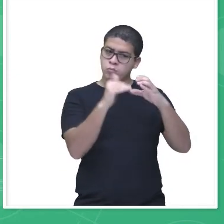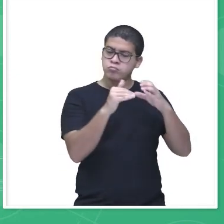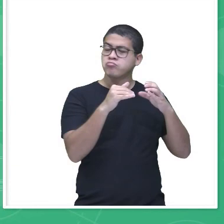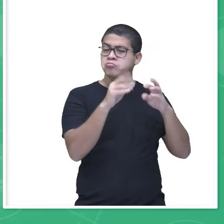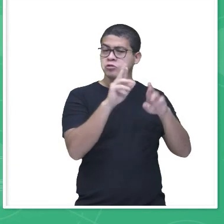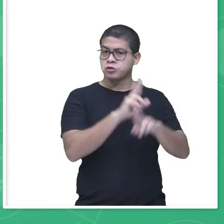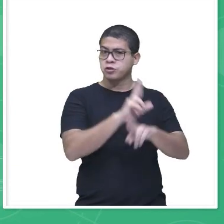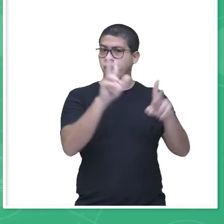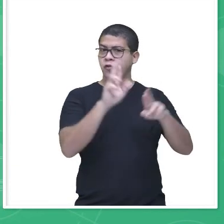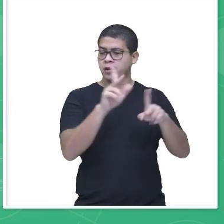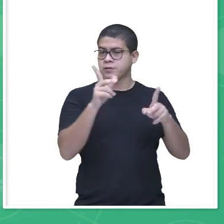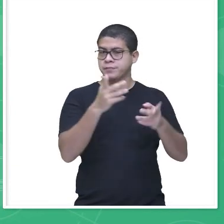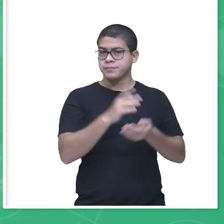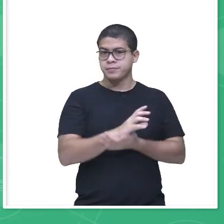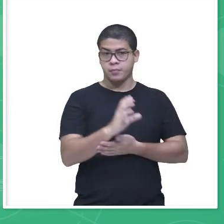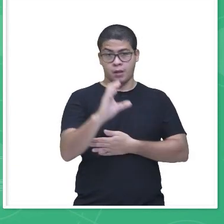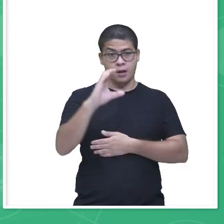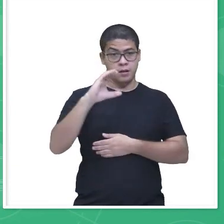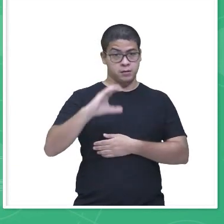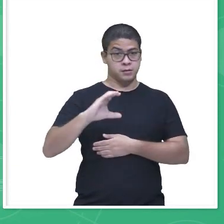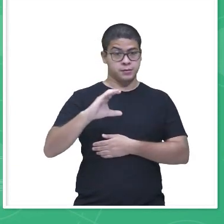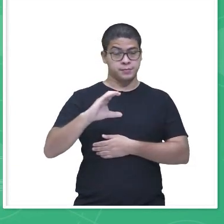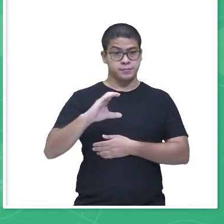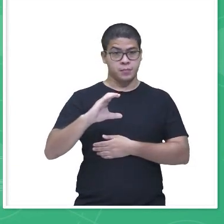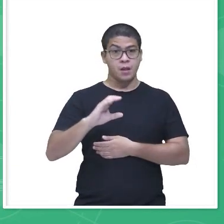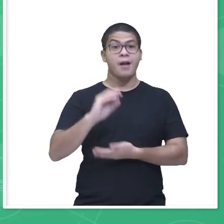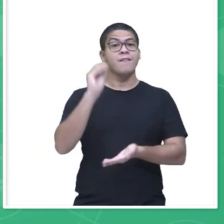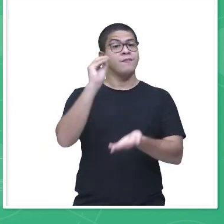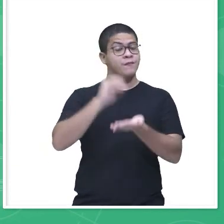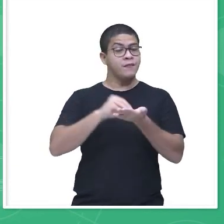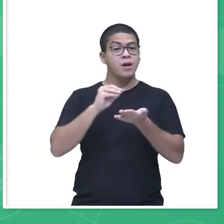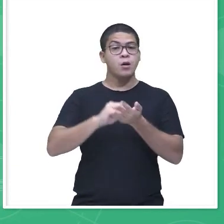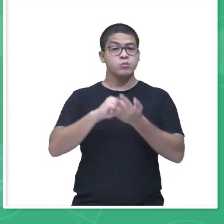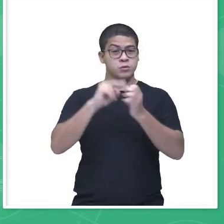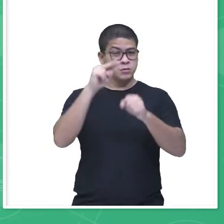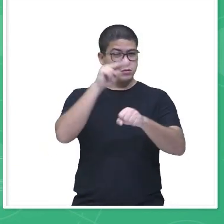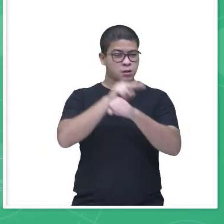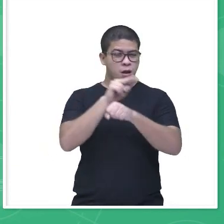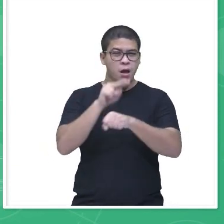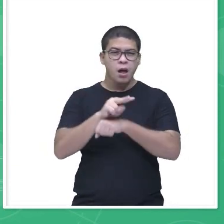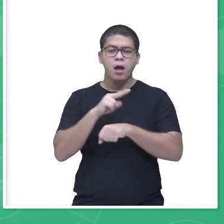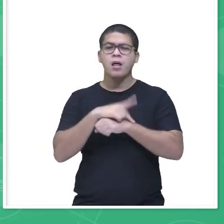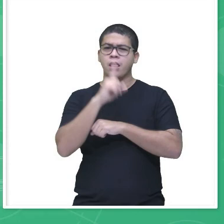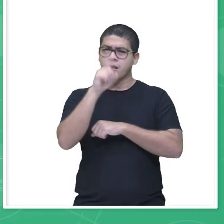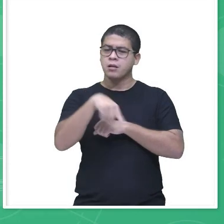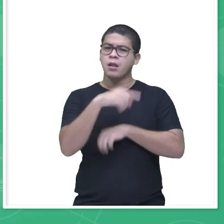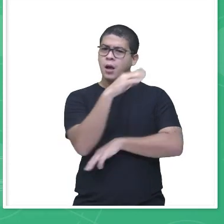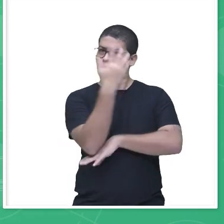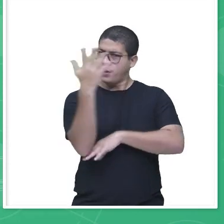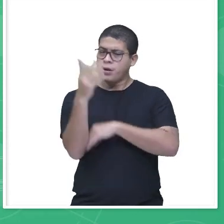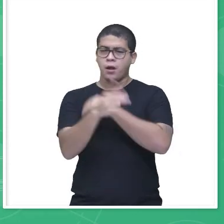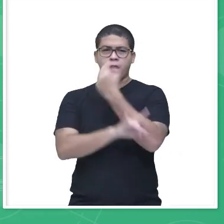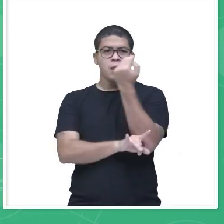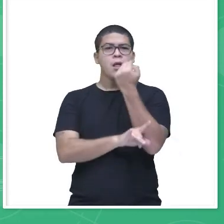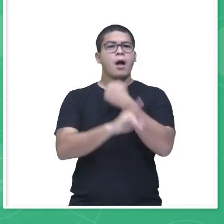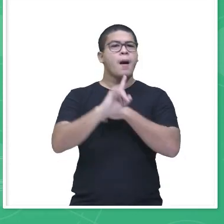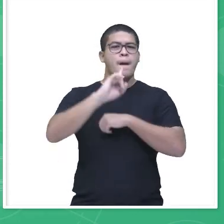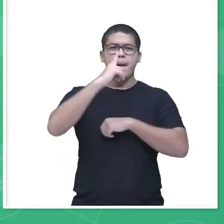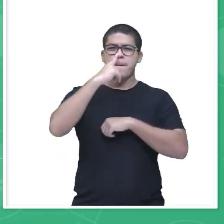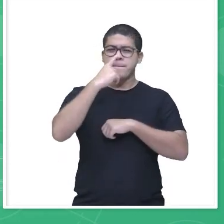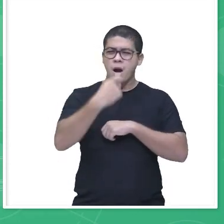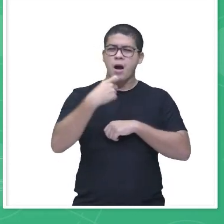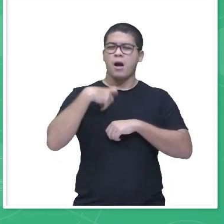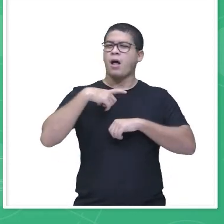diferentes. E letra C, a falta de higiene e saneamento básico, além da poluição, são a